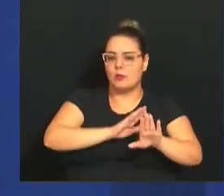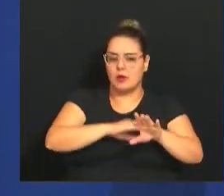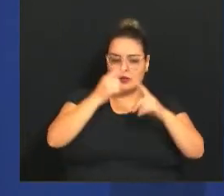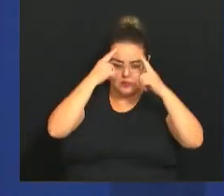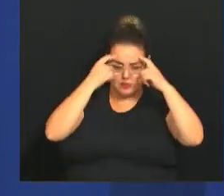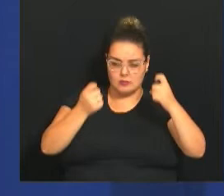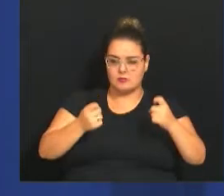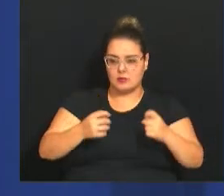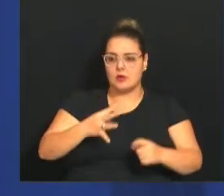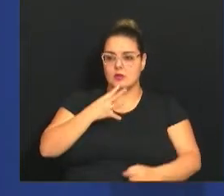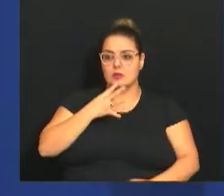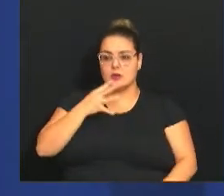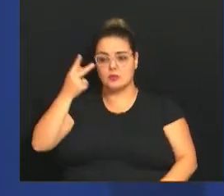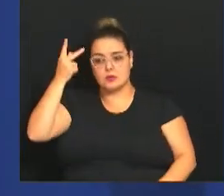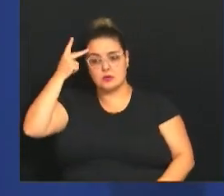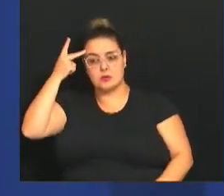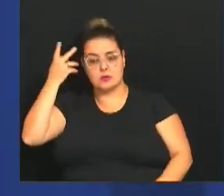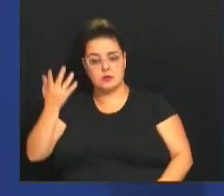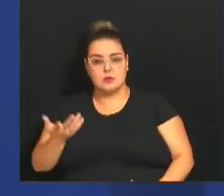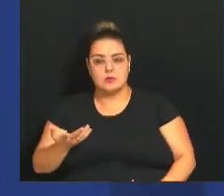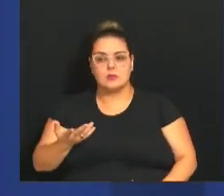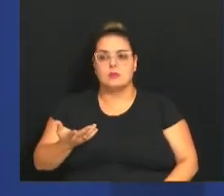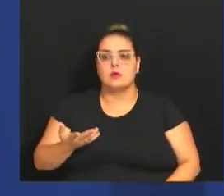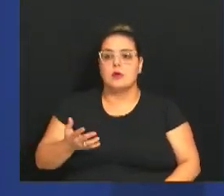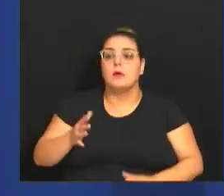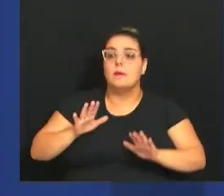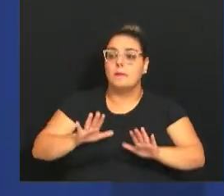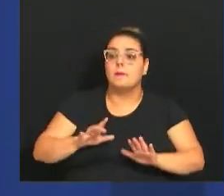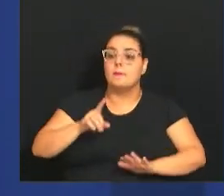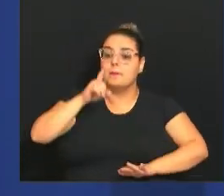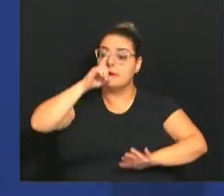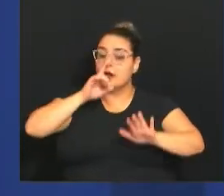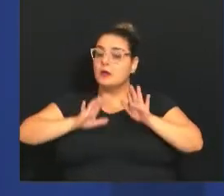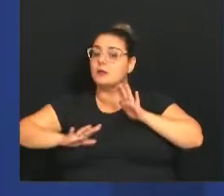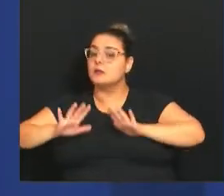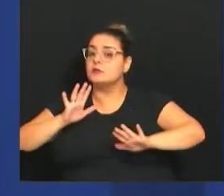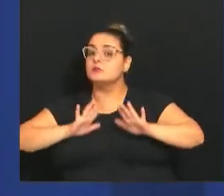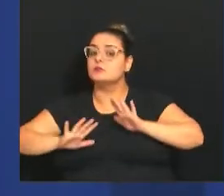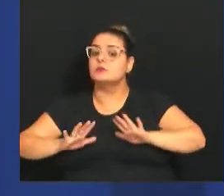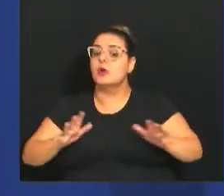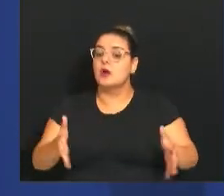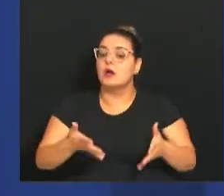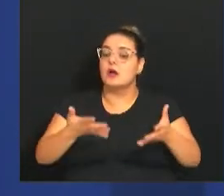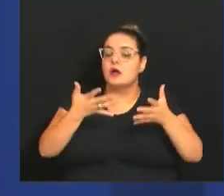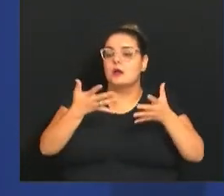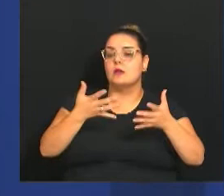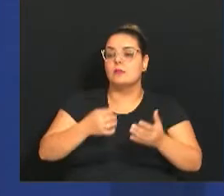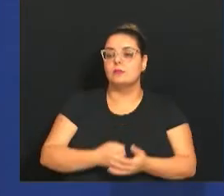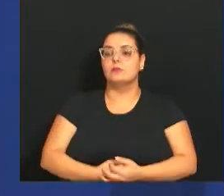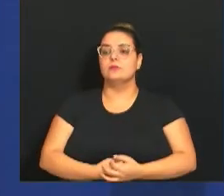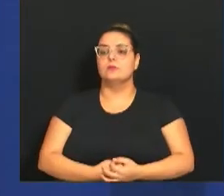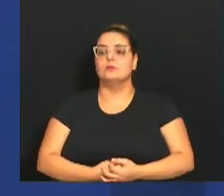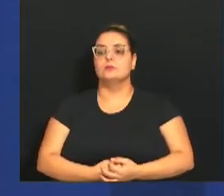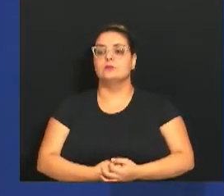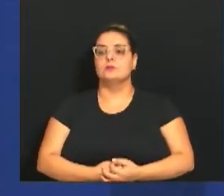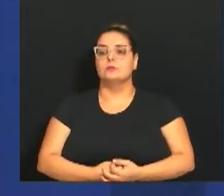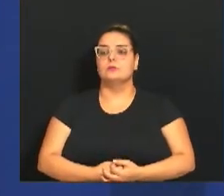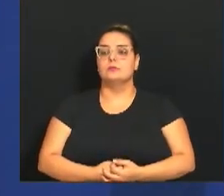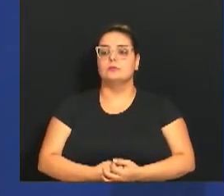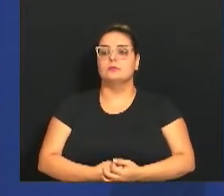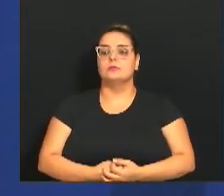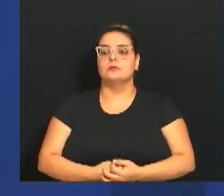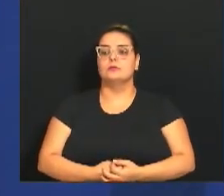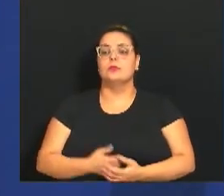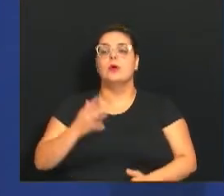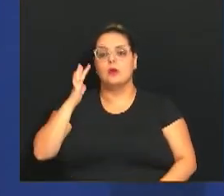de recuperar esse homem agressor, mas a gente tem que tomar um pouco de cuidado com essas iniciativas. Eu acho que é